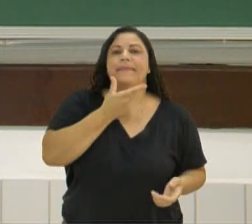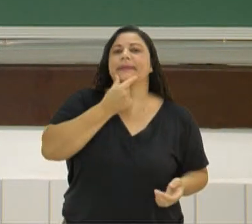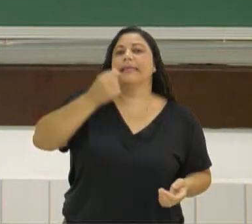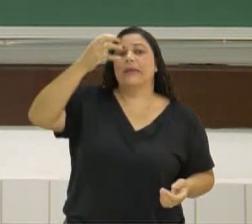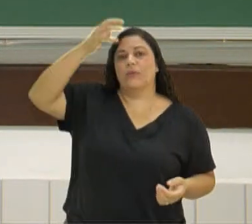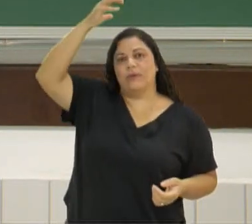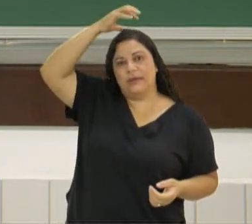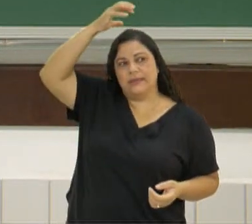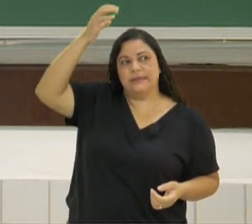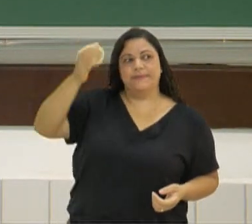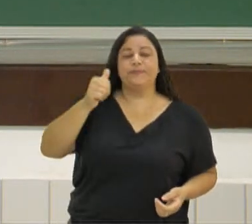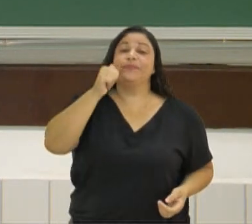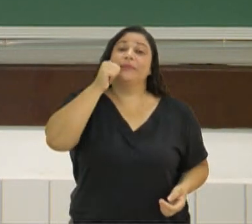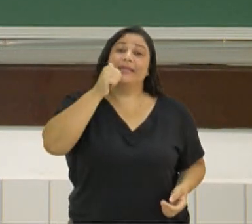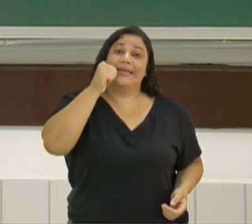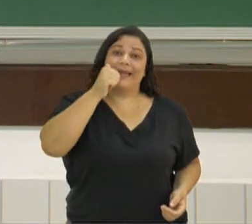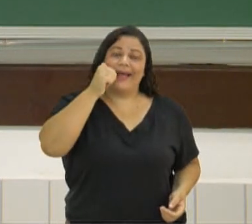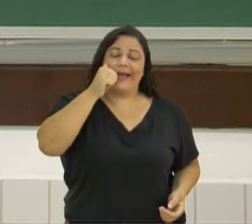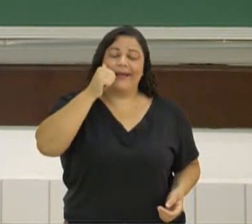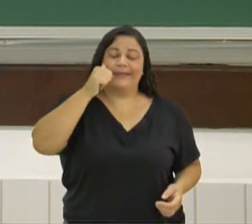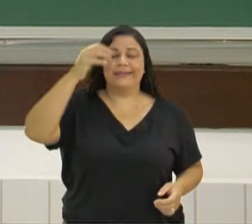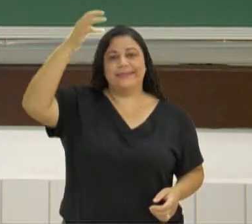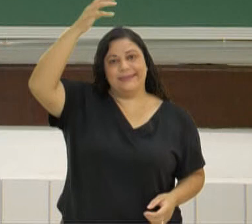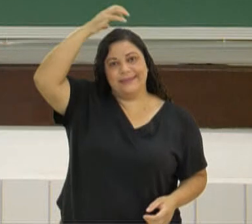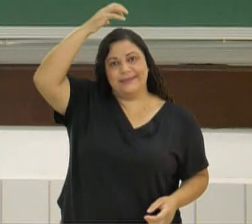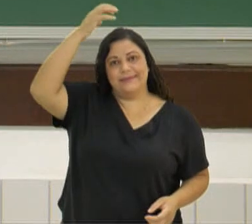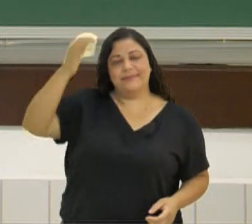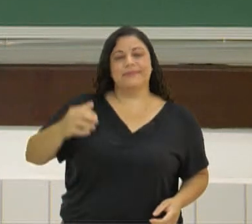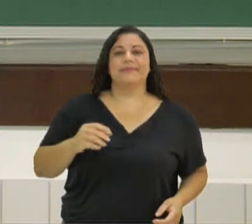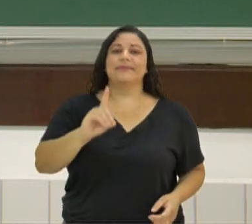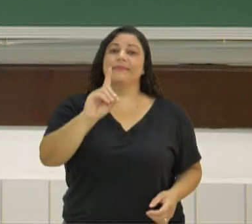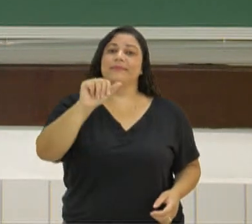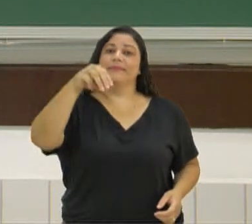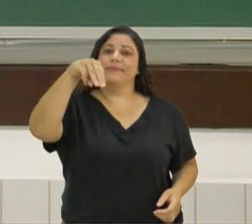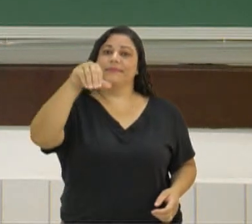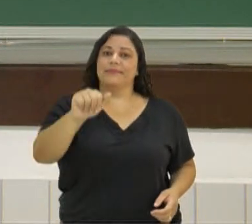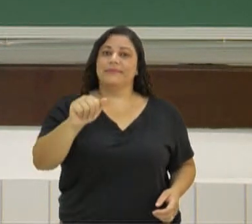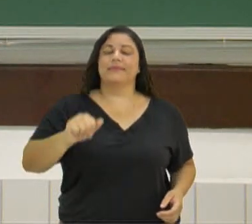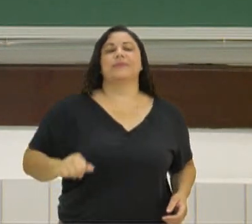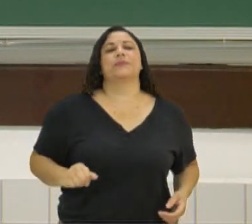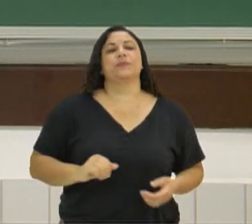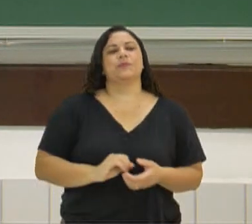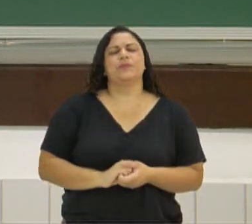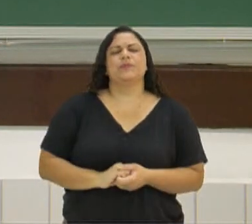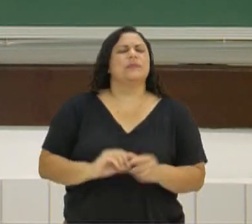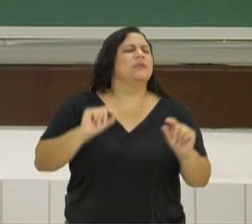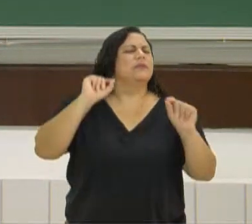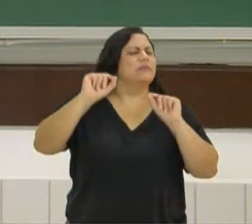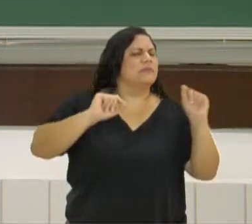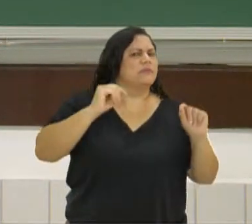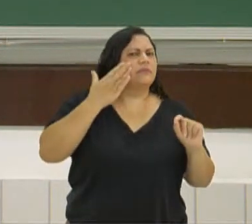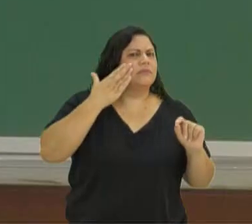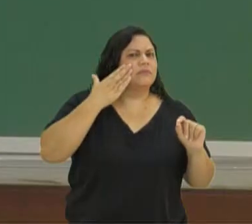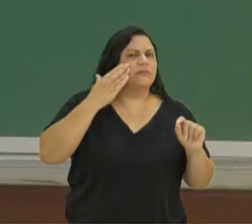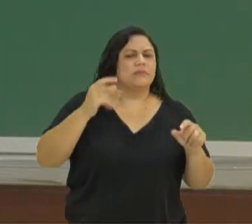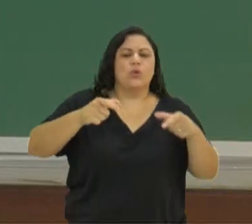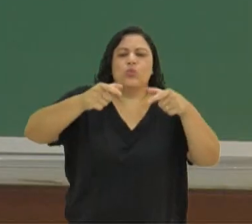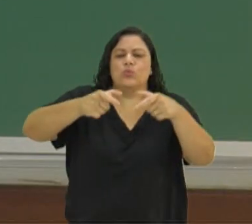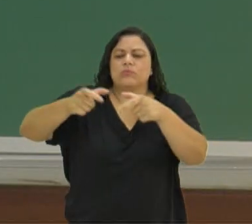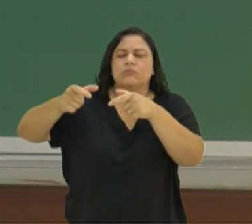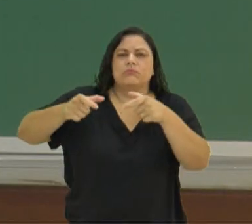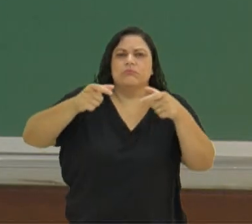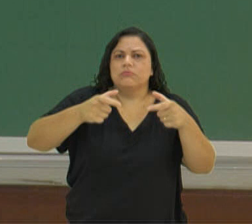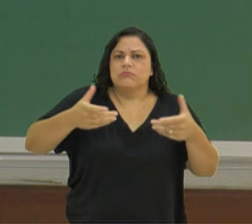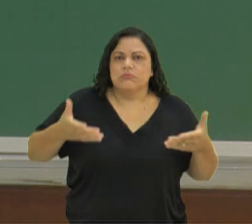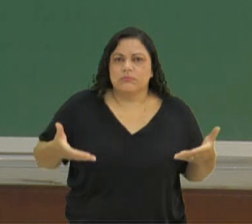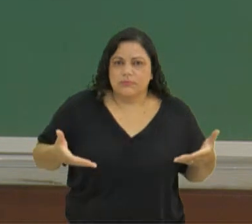é o rei. E essa peça, então, é a dama. E como a gente sabe aonde colocar a dama e aonde colocar